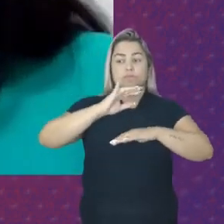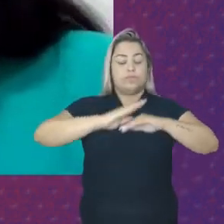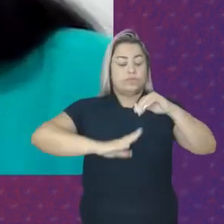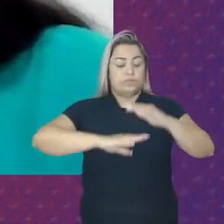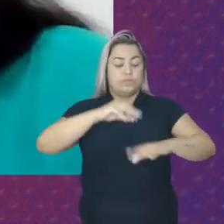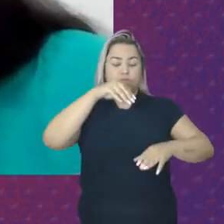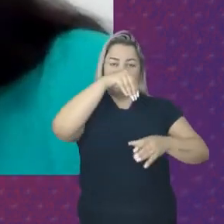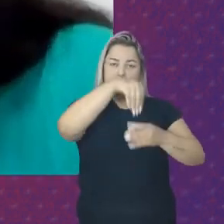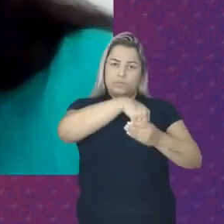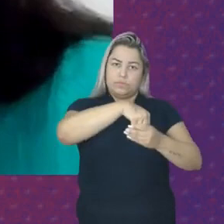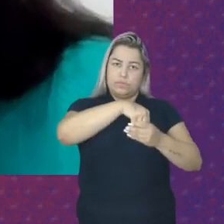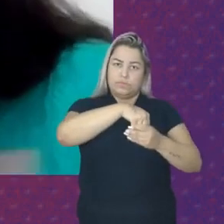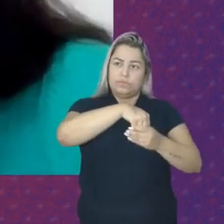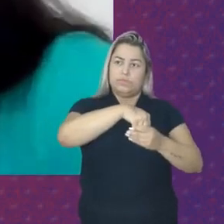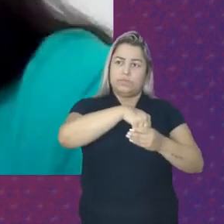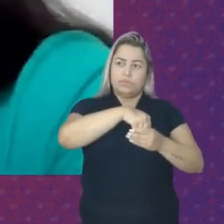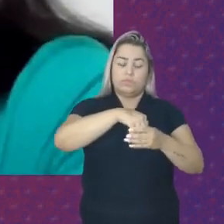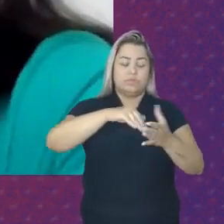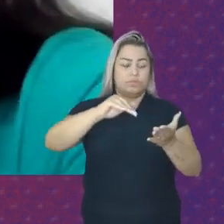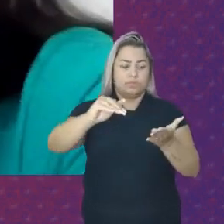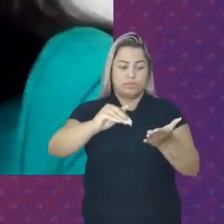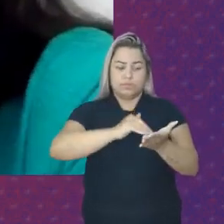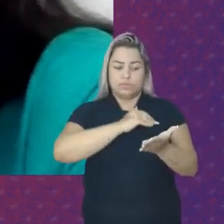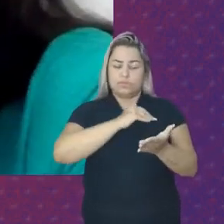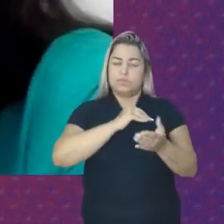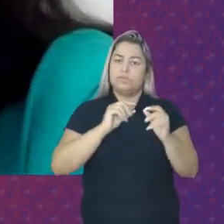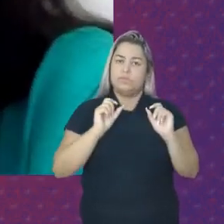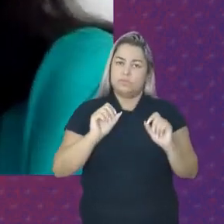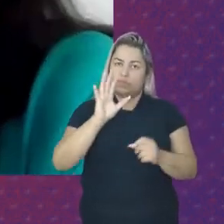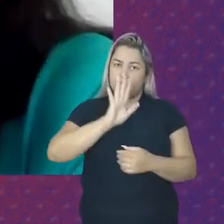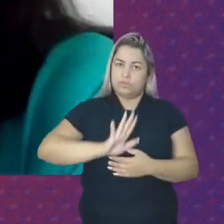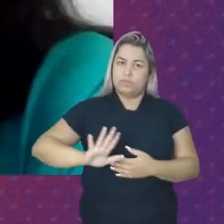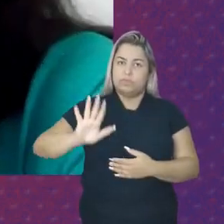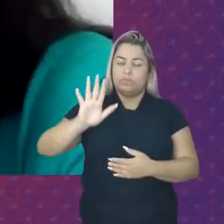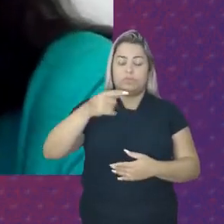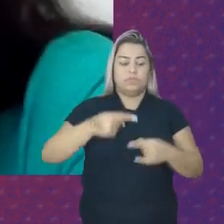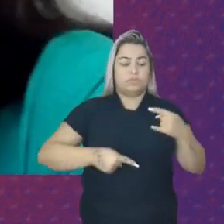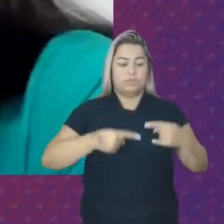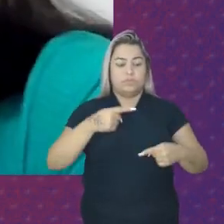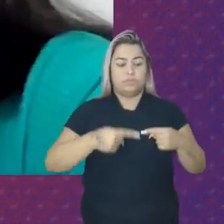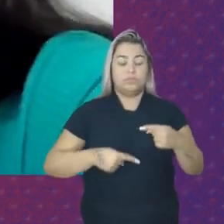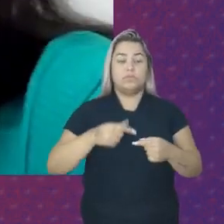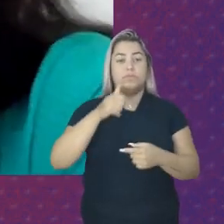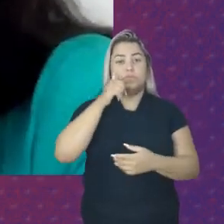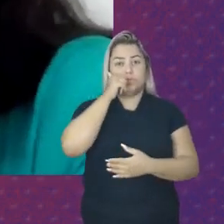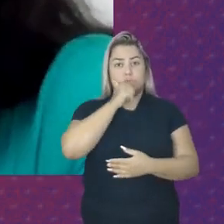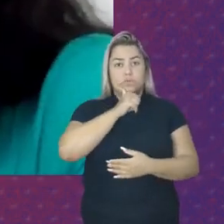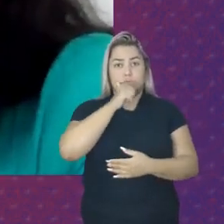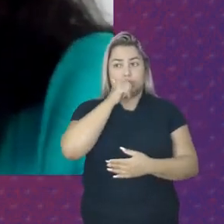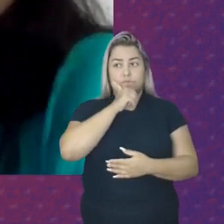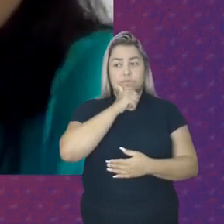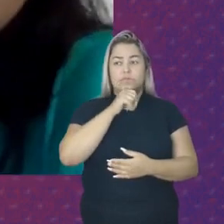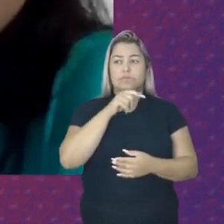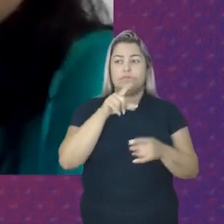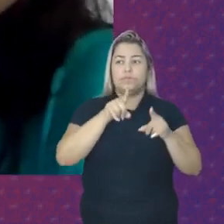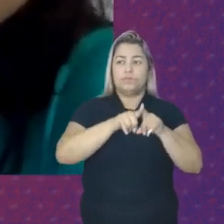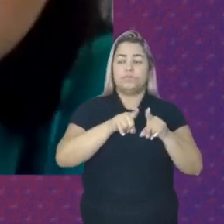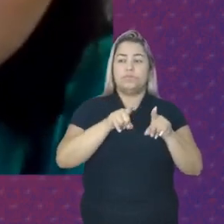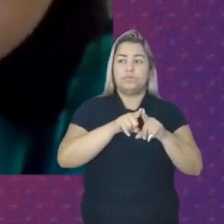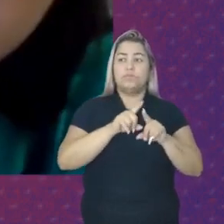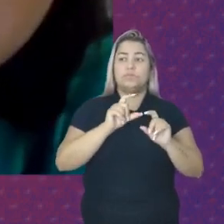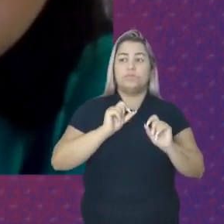dentro da esfera da Secretaria Nacional de Política para as Mulheres, né? E aí a gente tem, então,